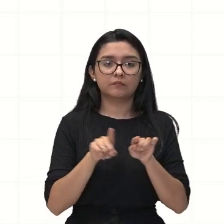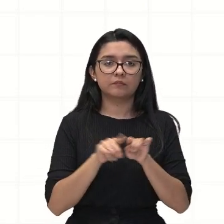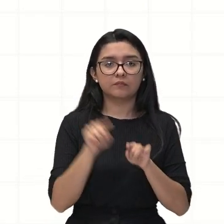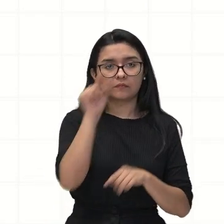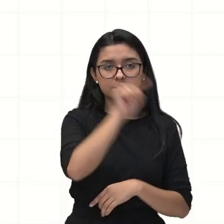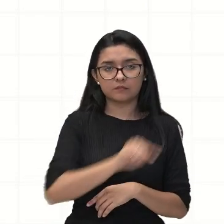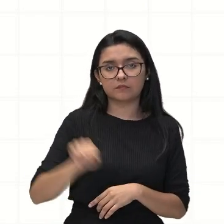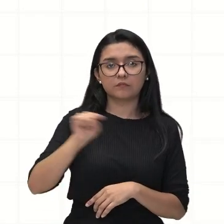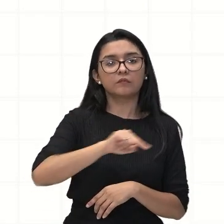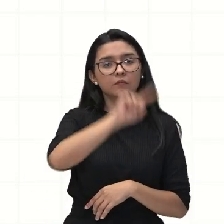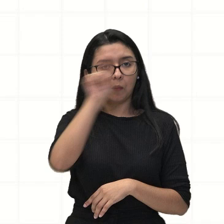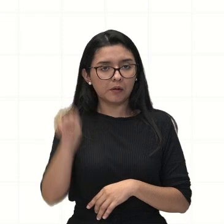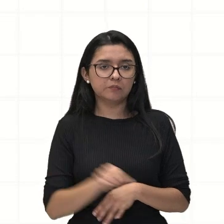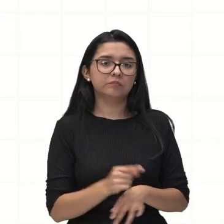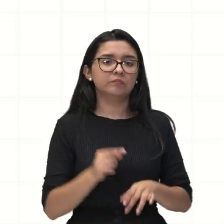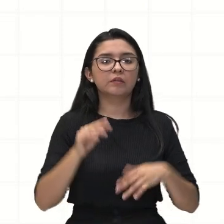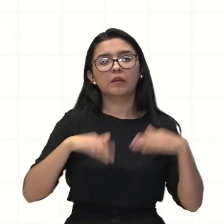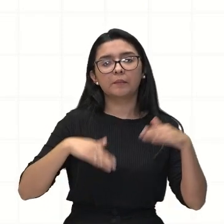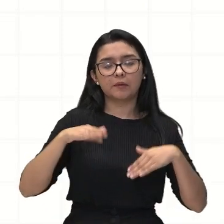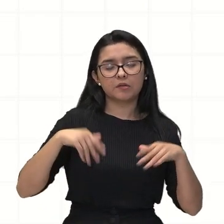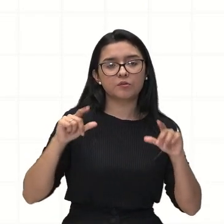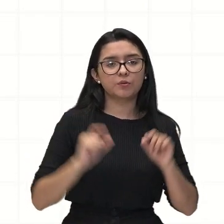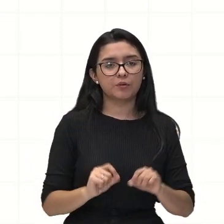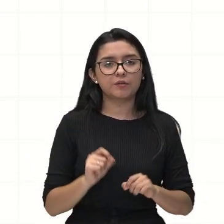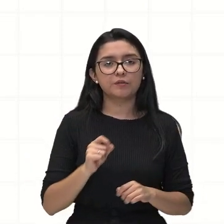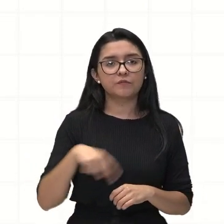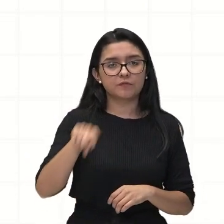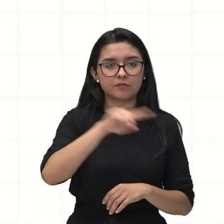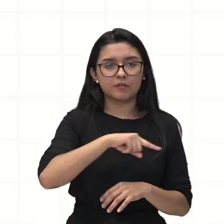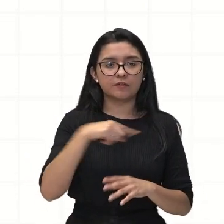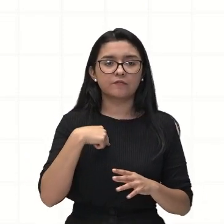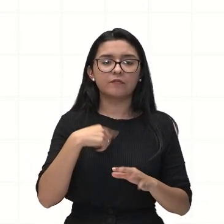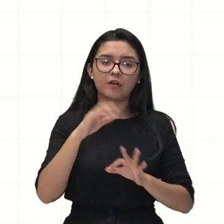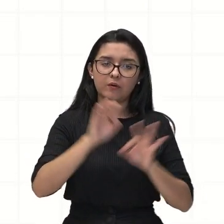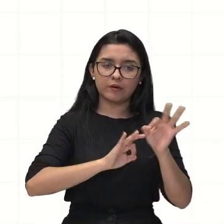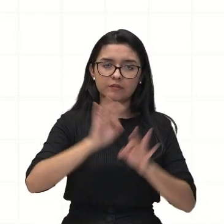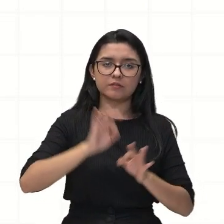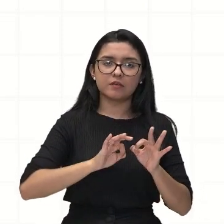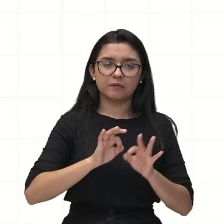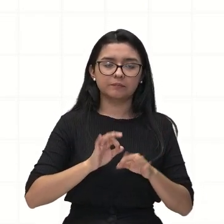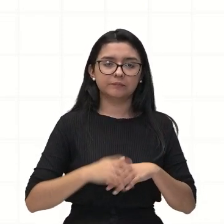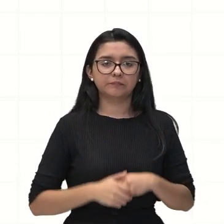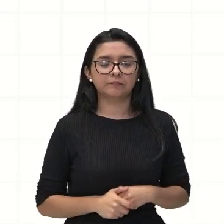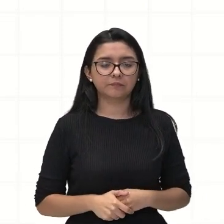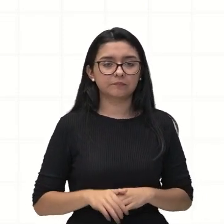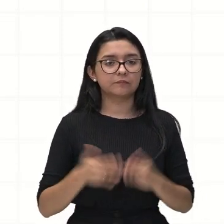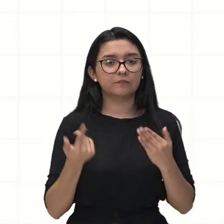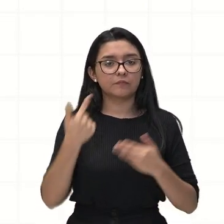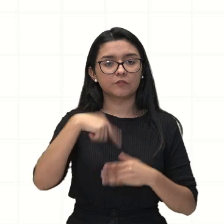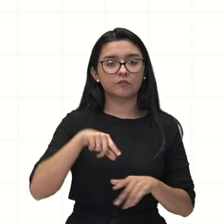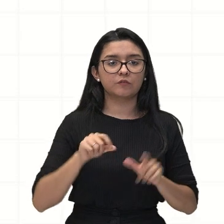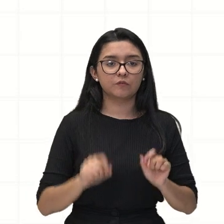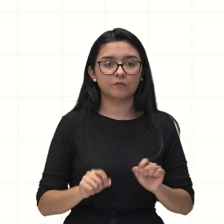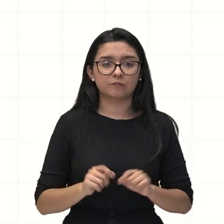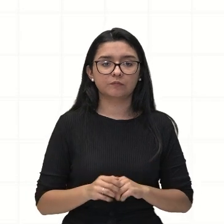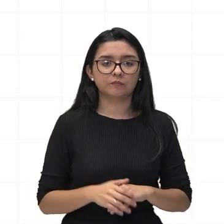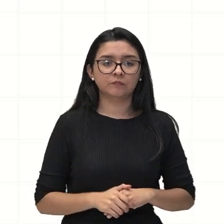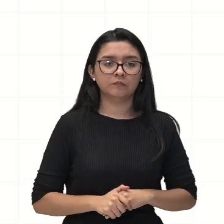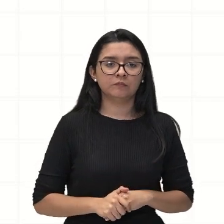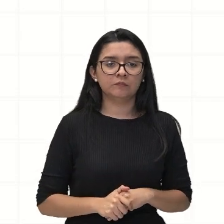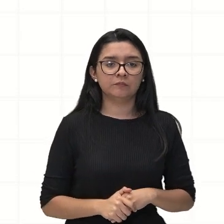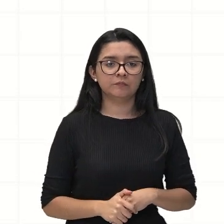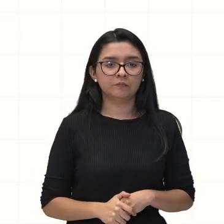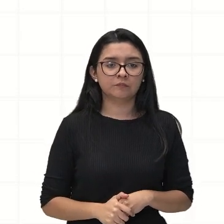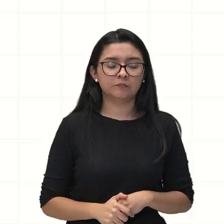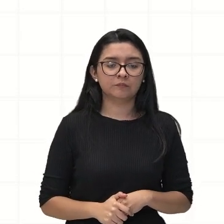sentido anti-horário. Isso depende, né, de quem vai montar o gráfico. Novamente, né? Aqui vem